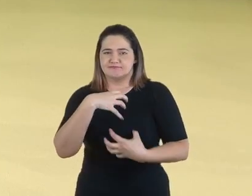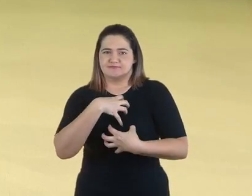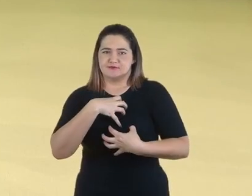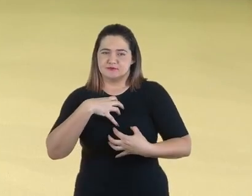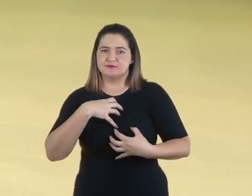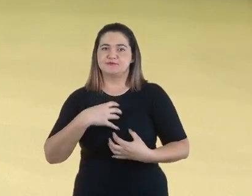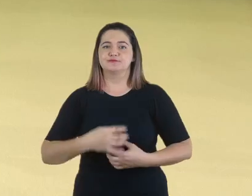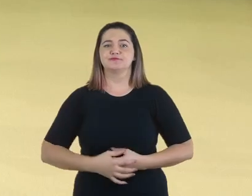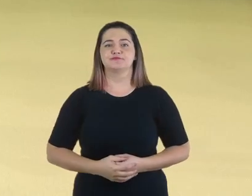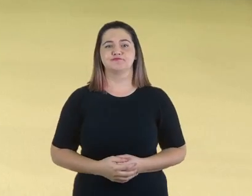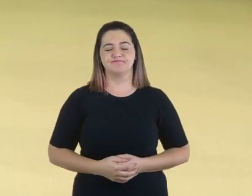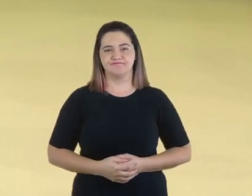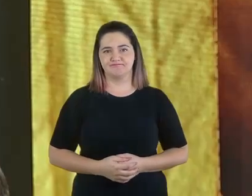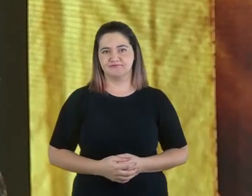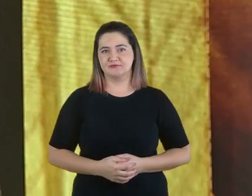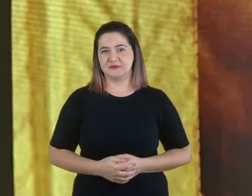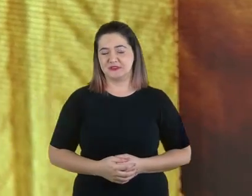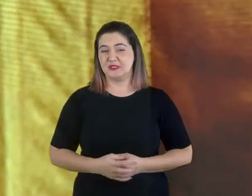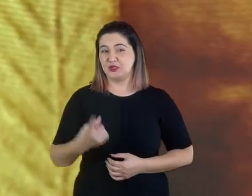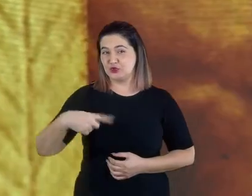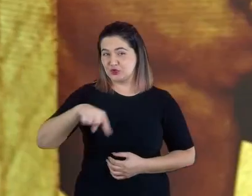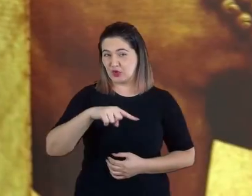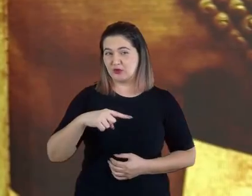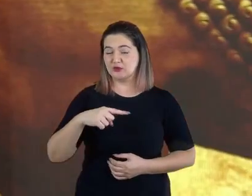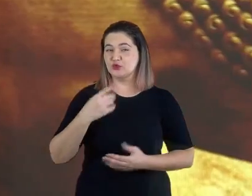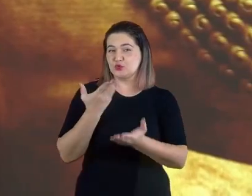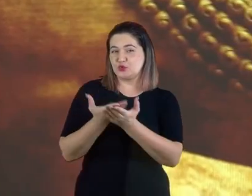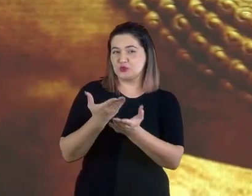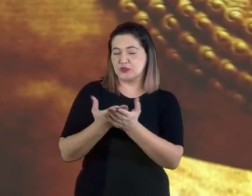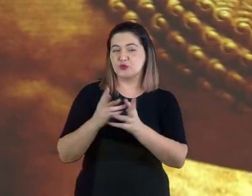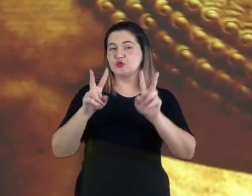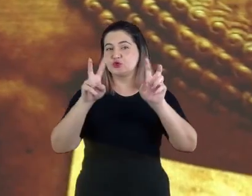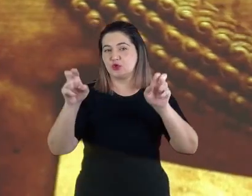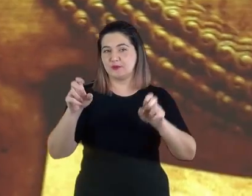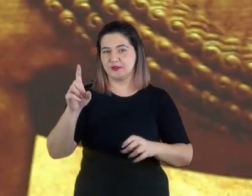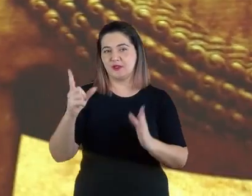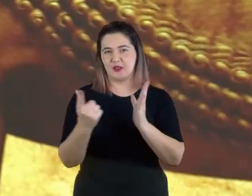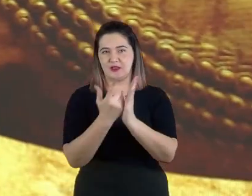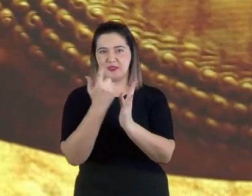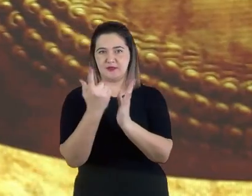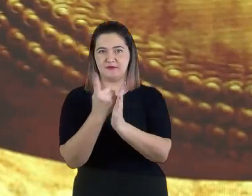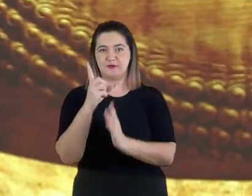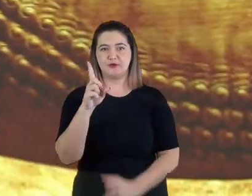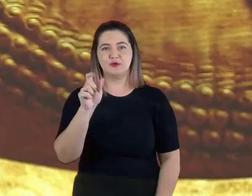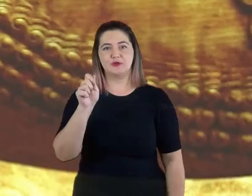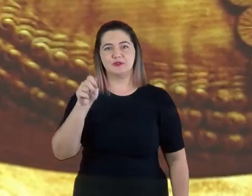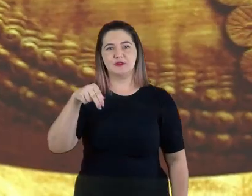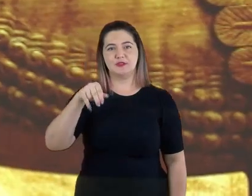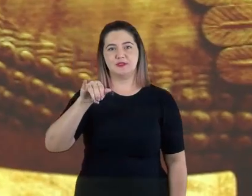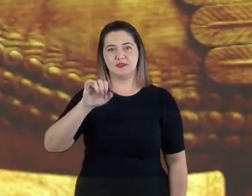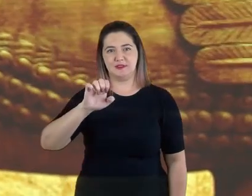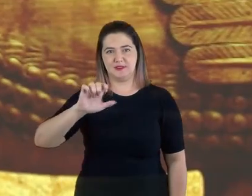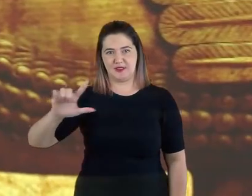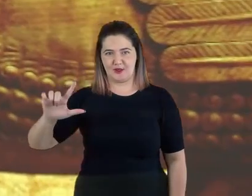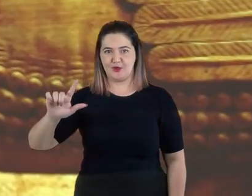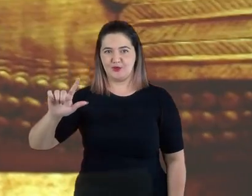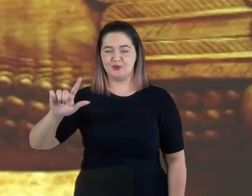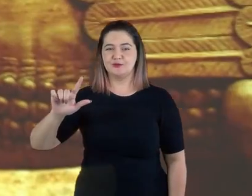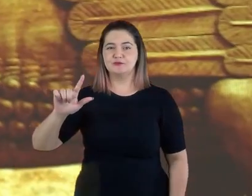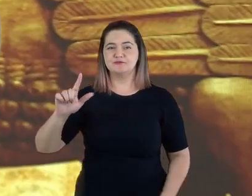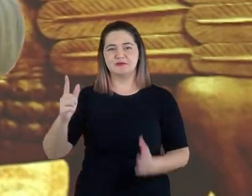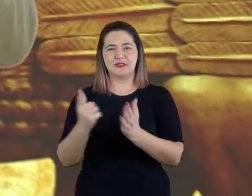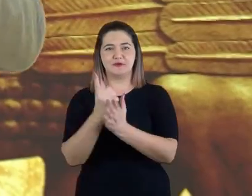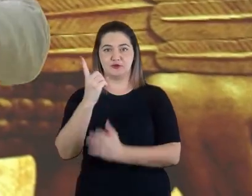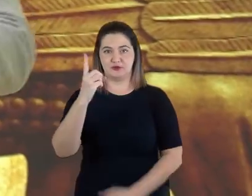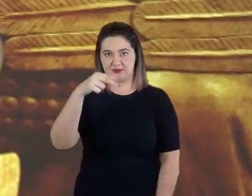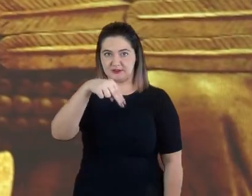pelo povo de Deus. E pelo que vimos do pequeno chifre em Daniel, eu espero que você ainda se lembre dele, não esteja enjoado